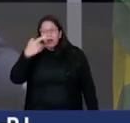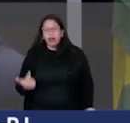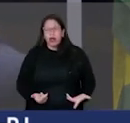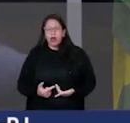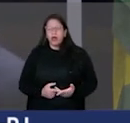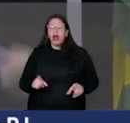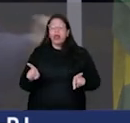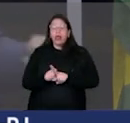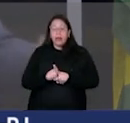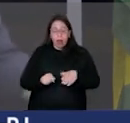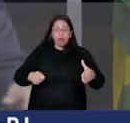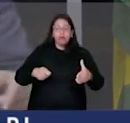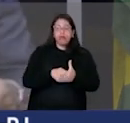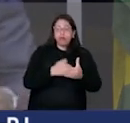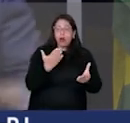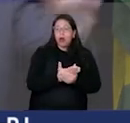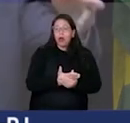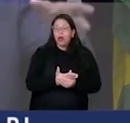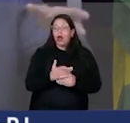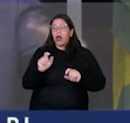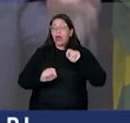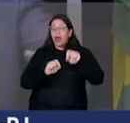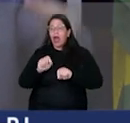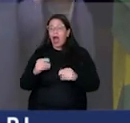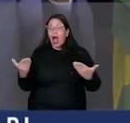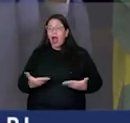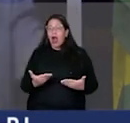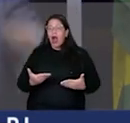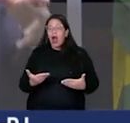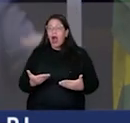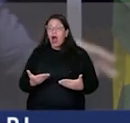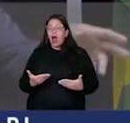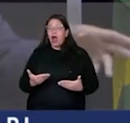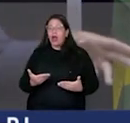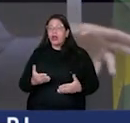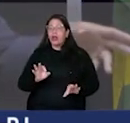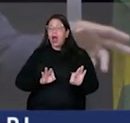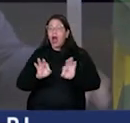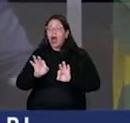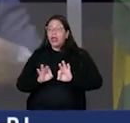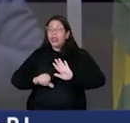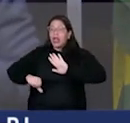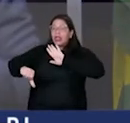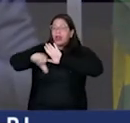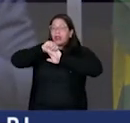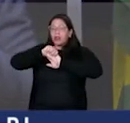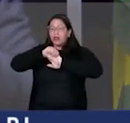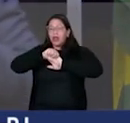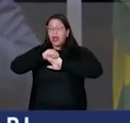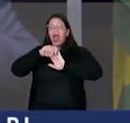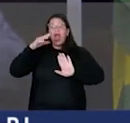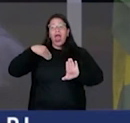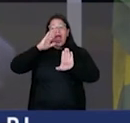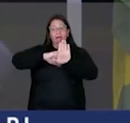inquérito dos atos antidemocráticos, que agora se tornou um inquérito das organizações criminosas, que inclusive eu sou